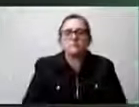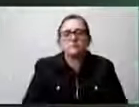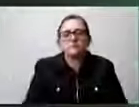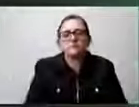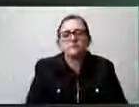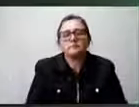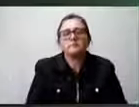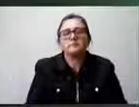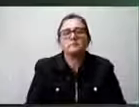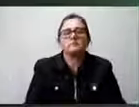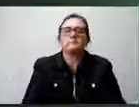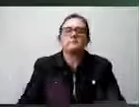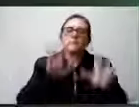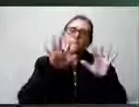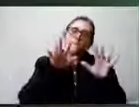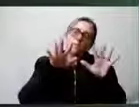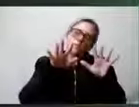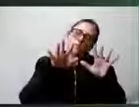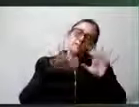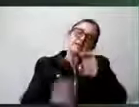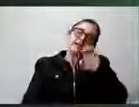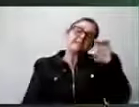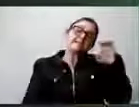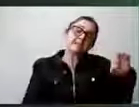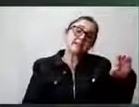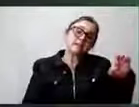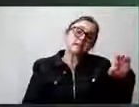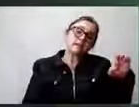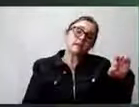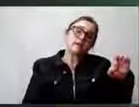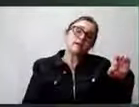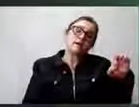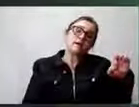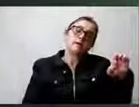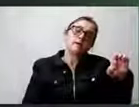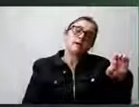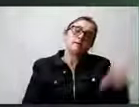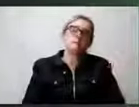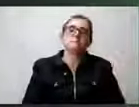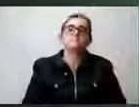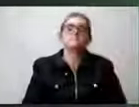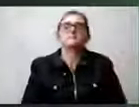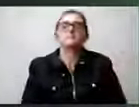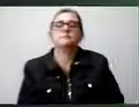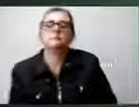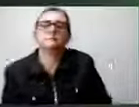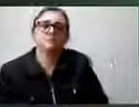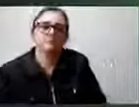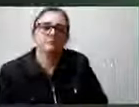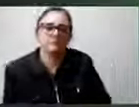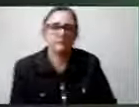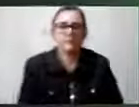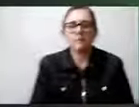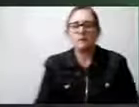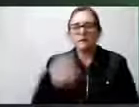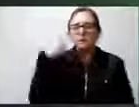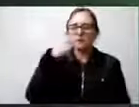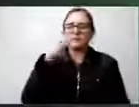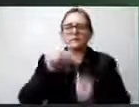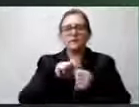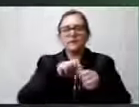pessoa com a mão esquerda, que está apalpando na região anterior auricular. Temos que fazer um